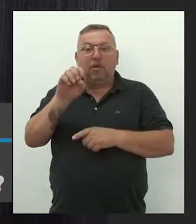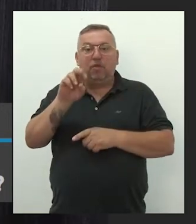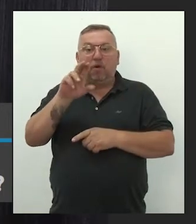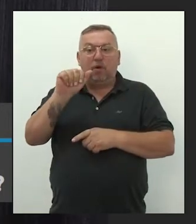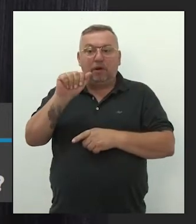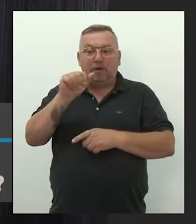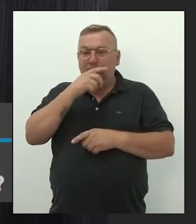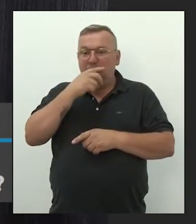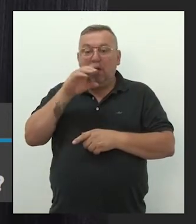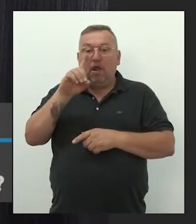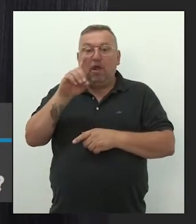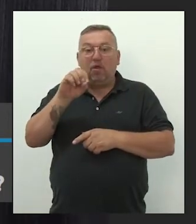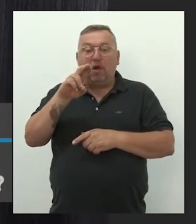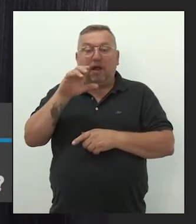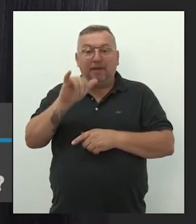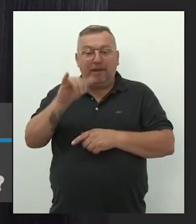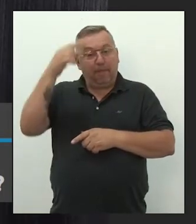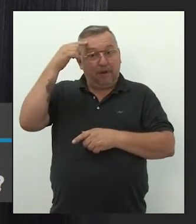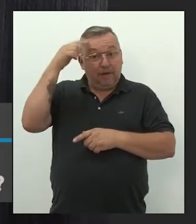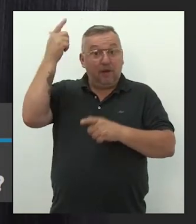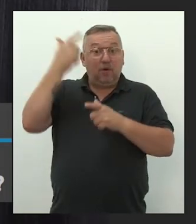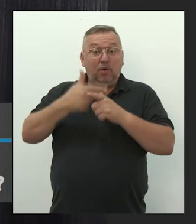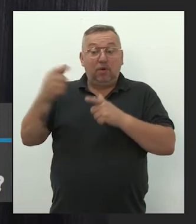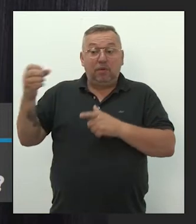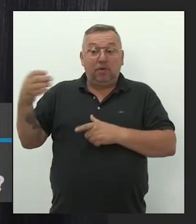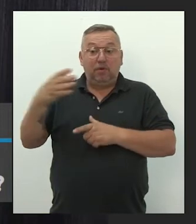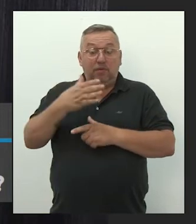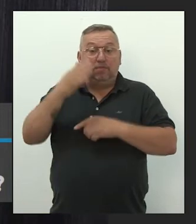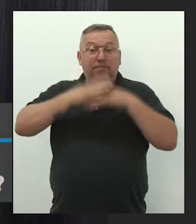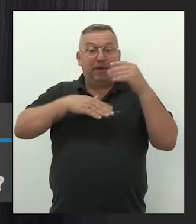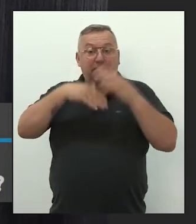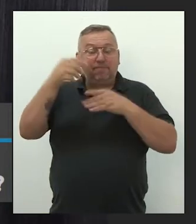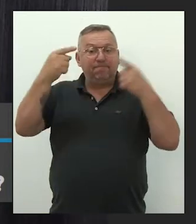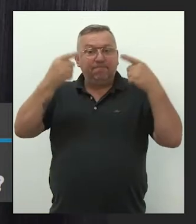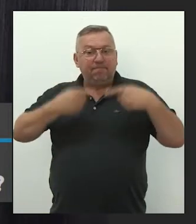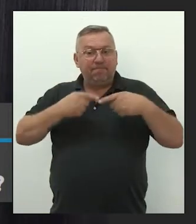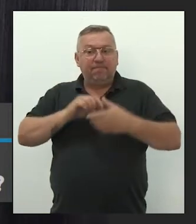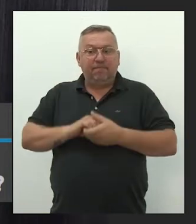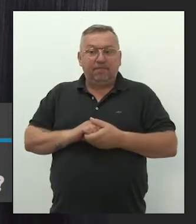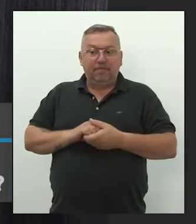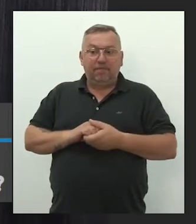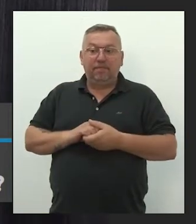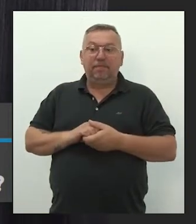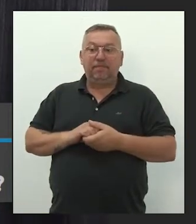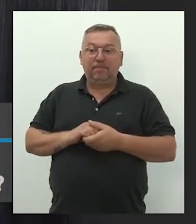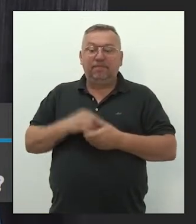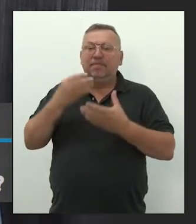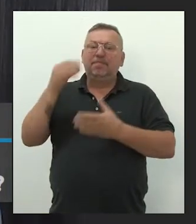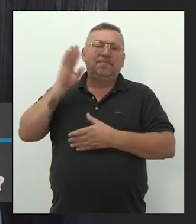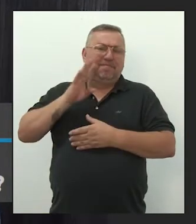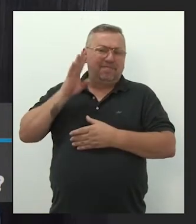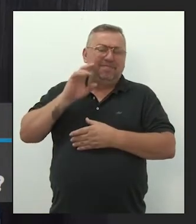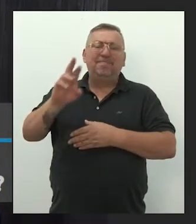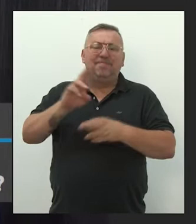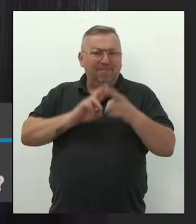Adoraci, desculpa. Repensando sobre as novas práticas e desafios. Gente, é muito legal essas